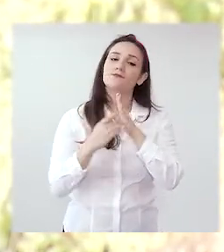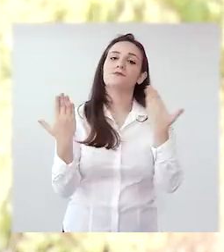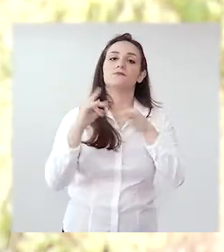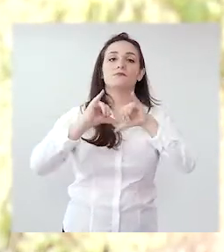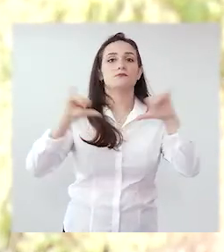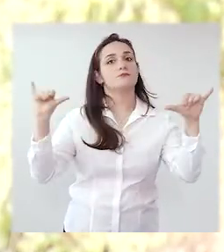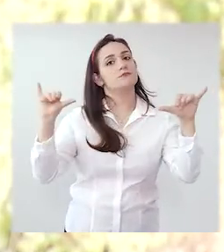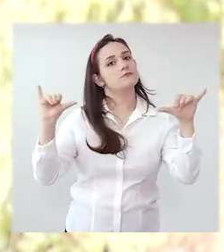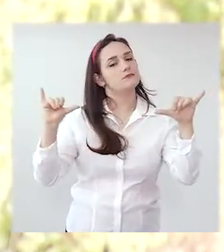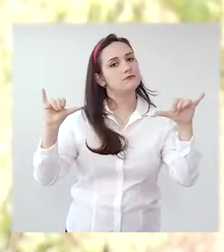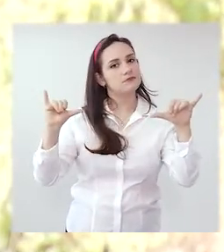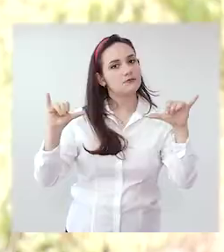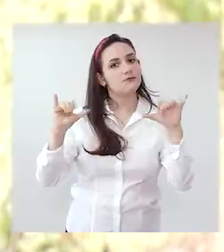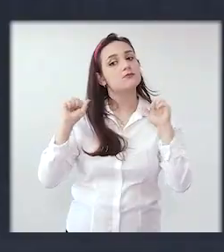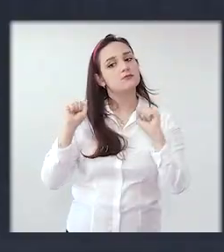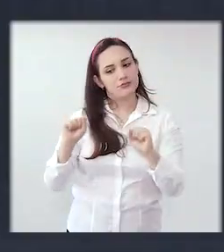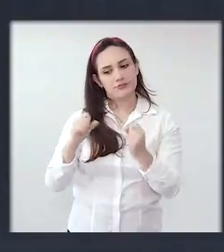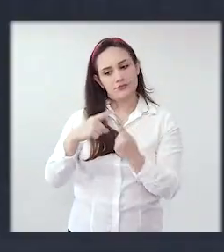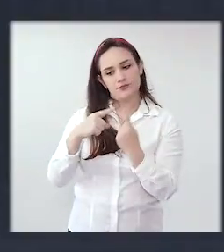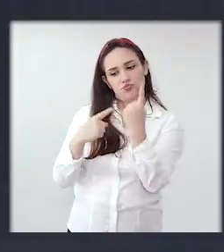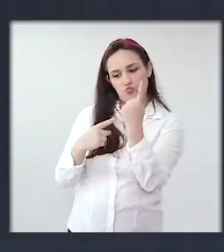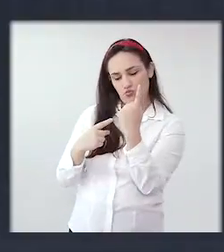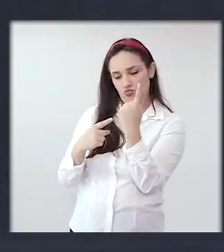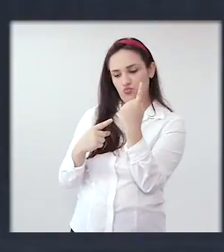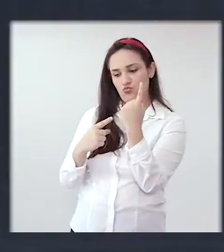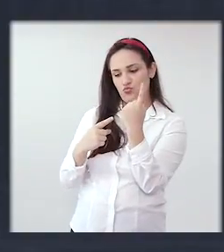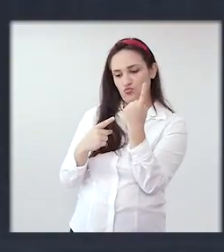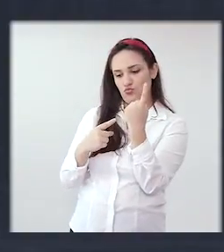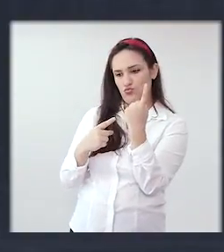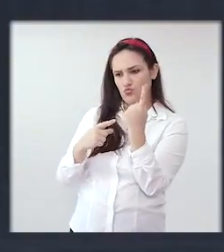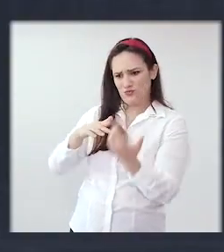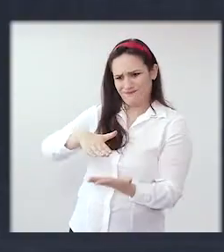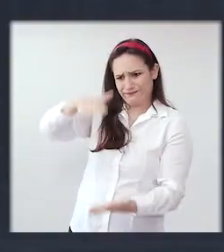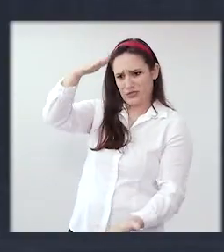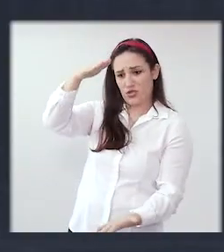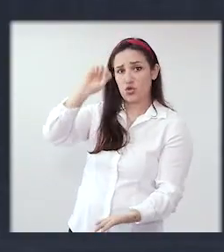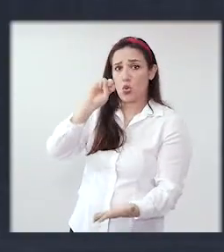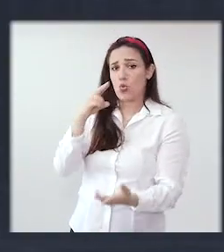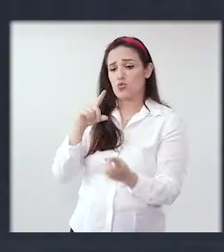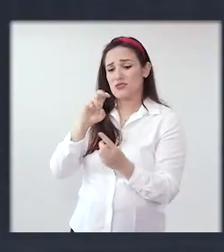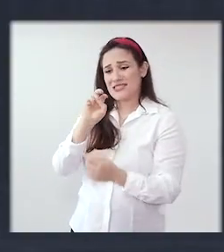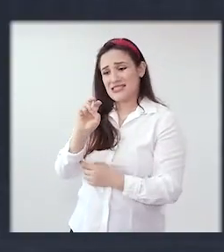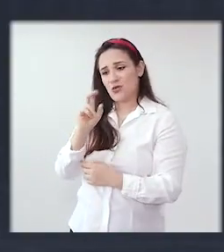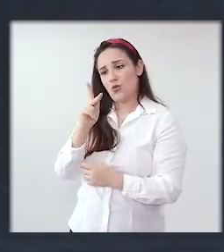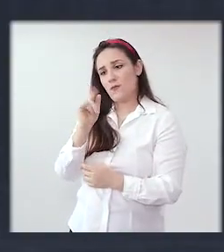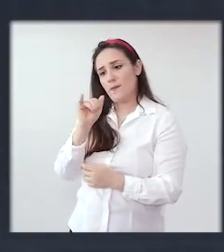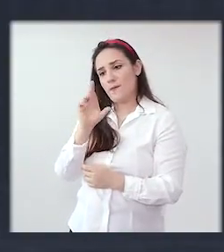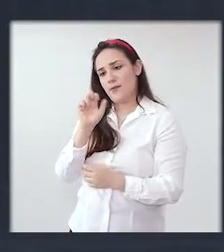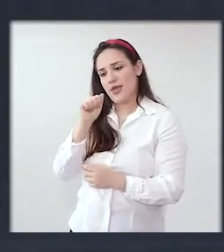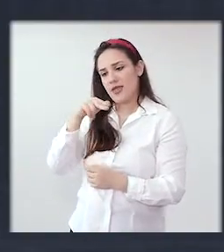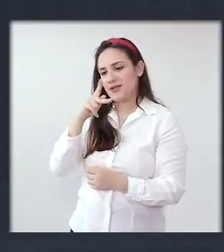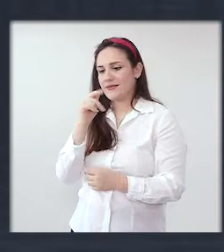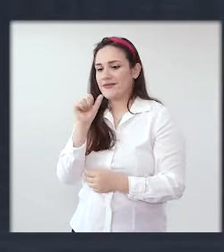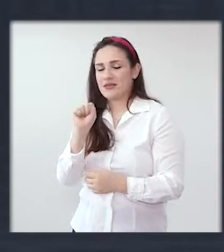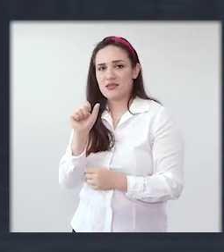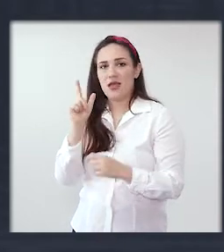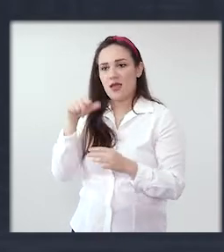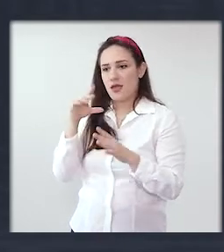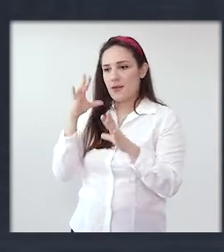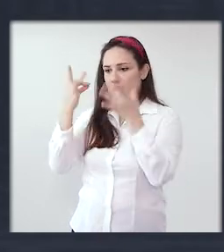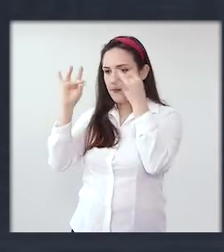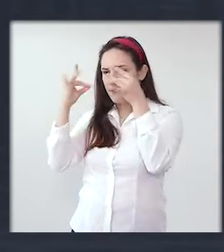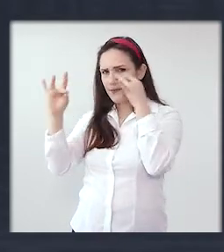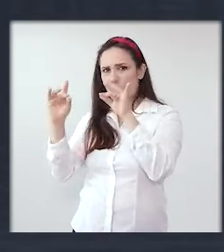do Estado, fica liberado então um exemplar de pescado ou 5 piranhas para os pescadores amadores e os